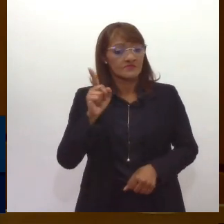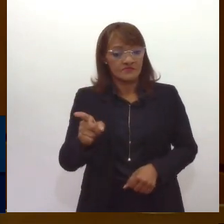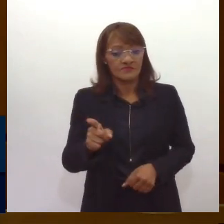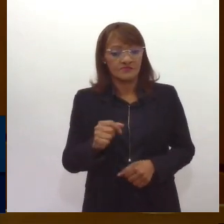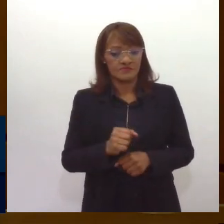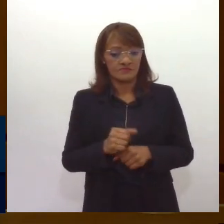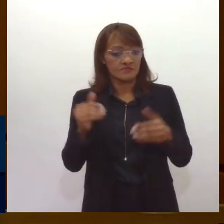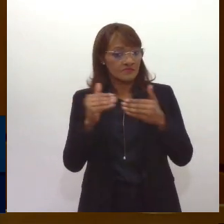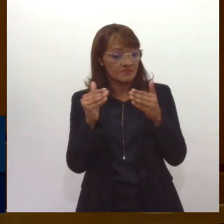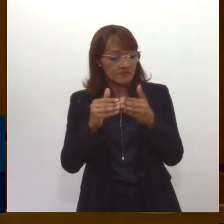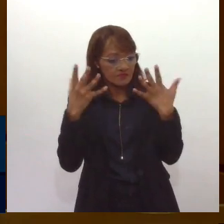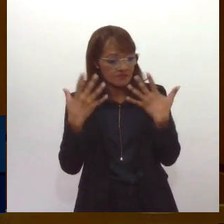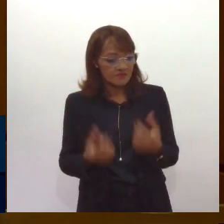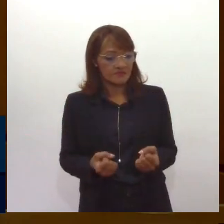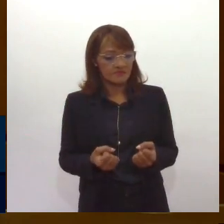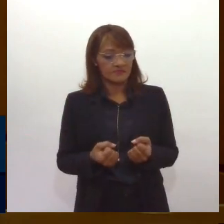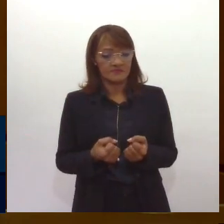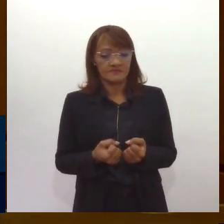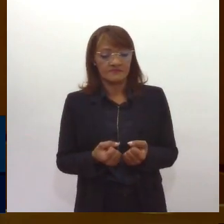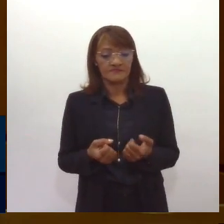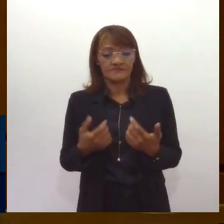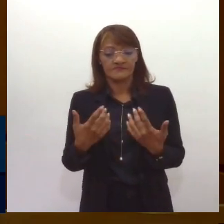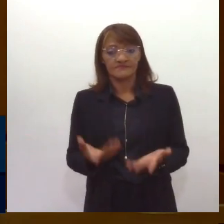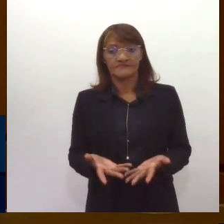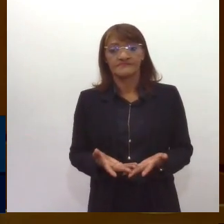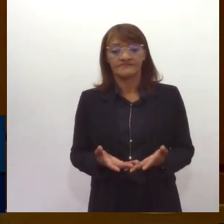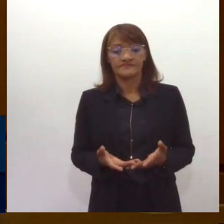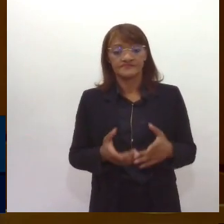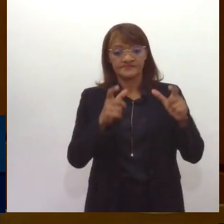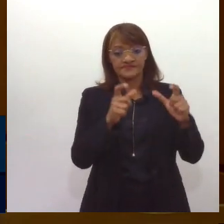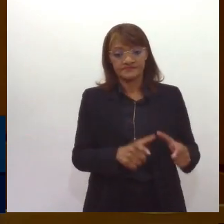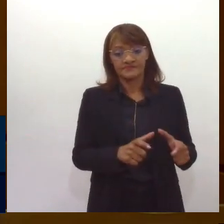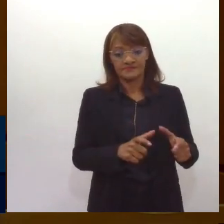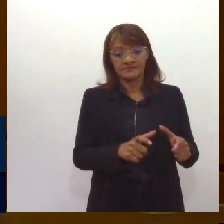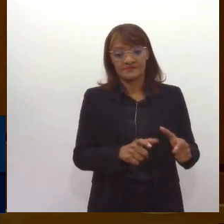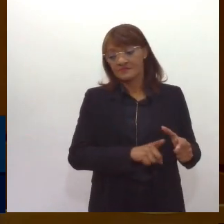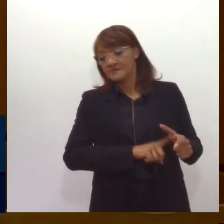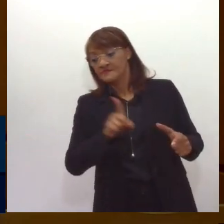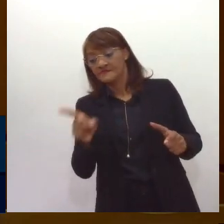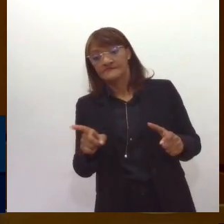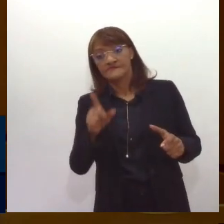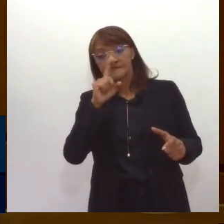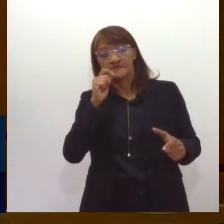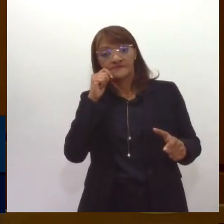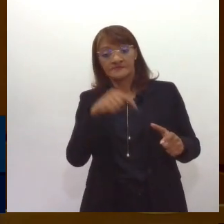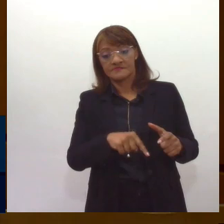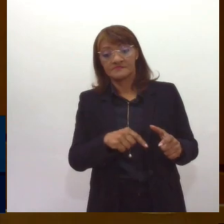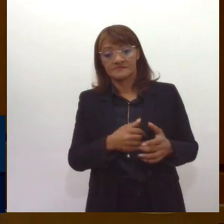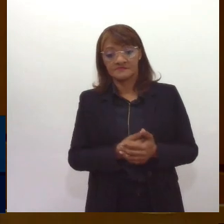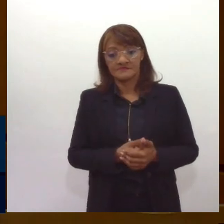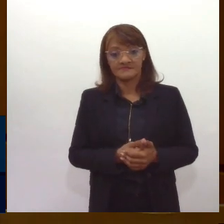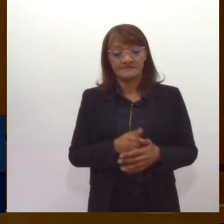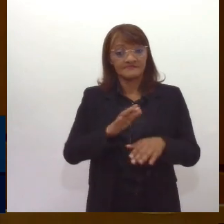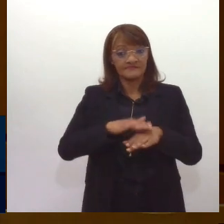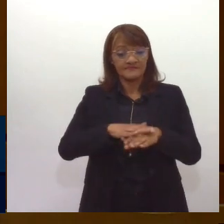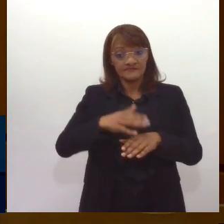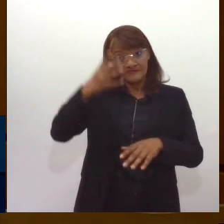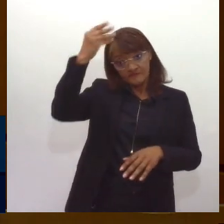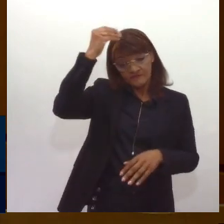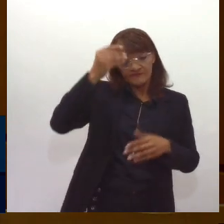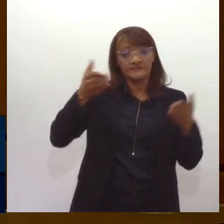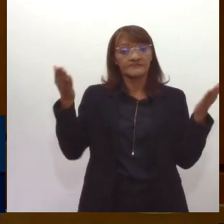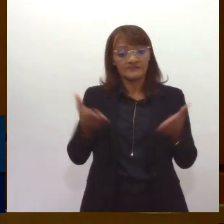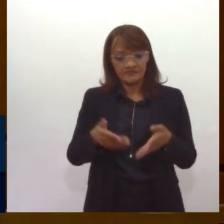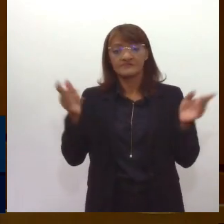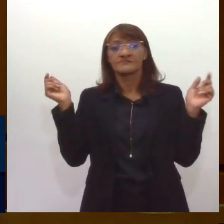com a integração daquele território ao território de Aracaju. A São Cristóvão de hoje tem condições de administrar, desde